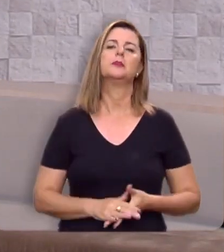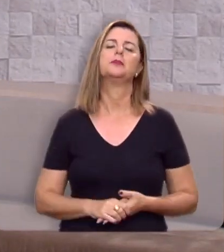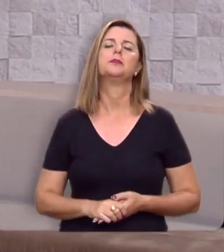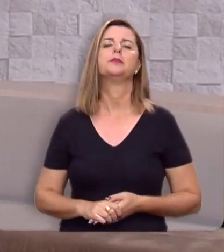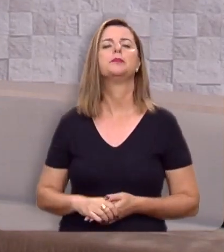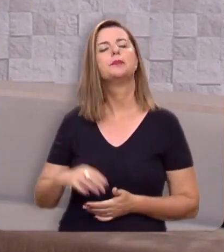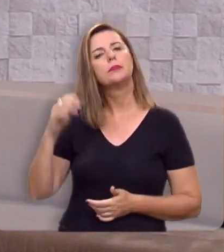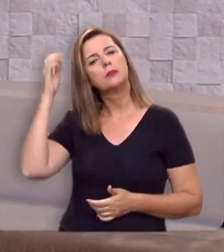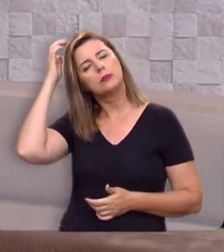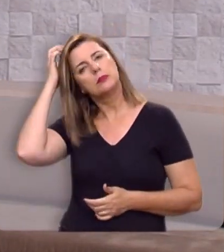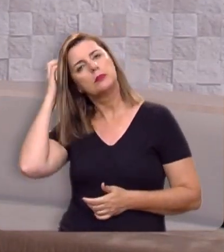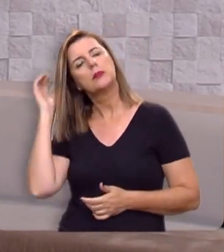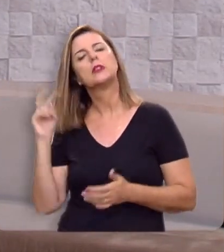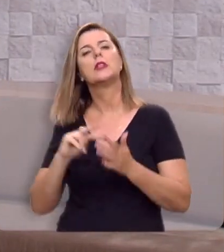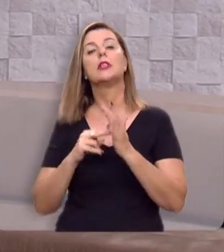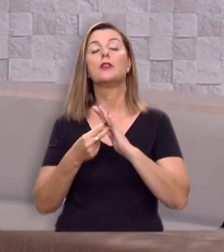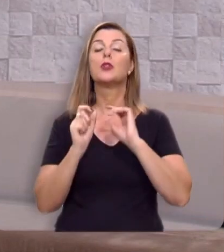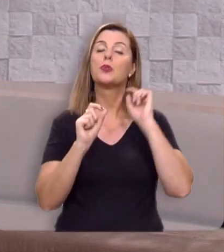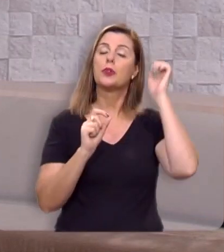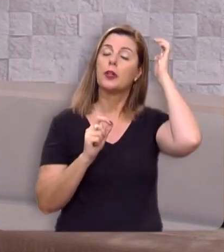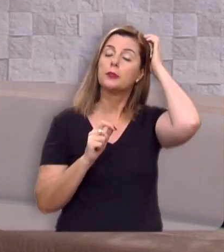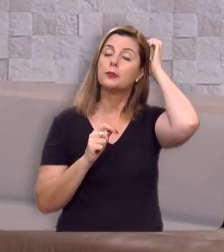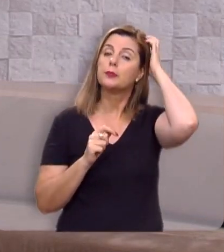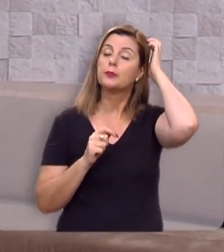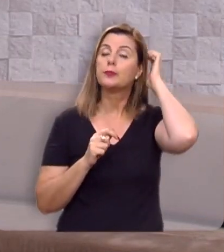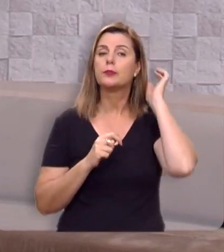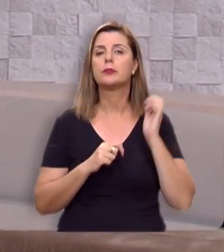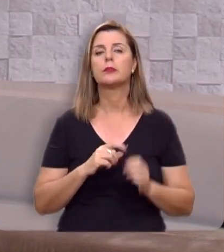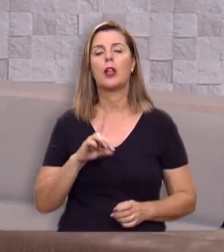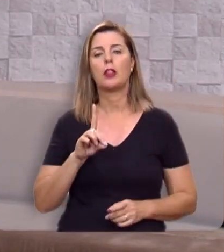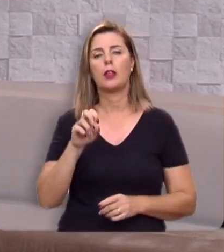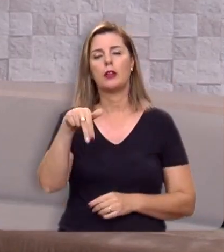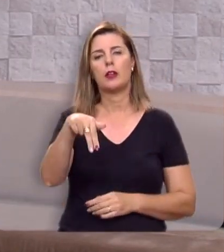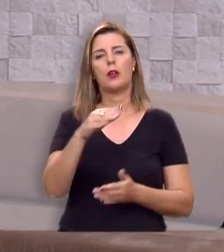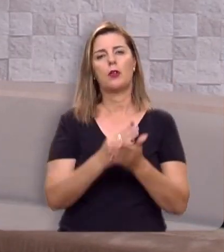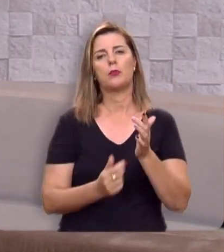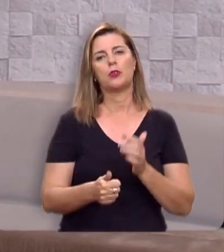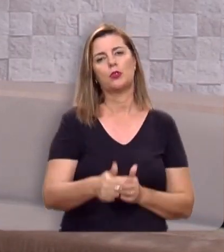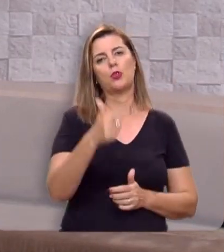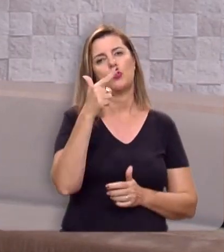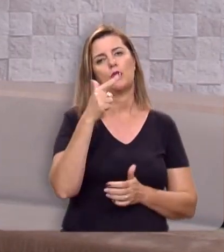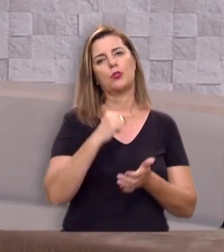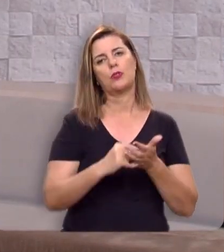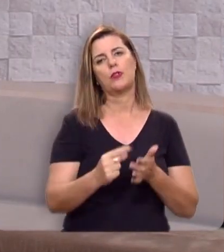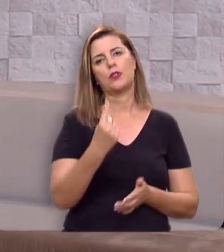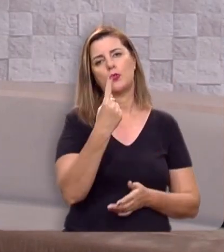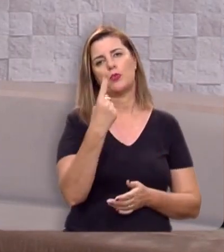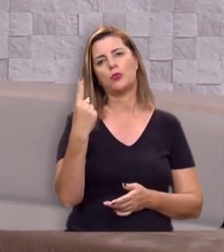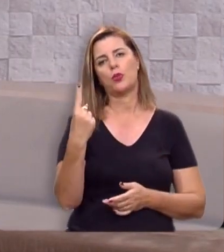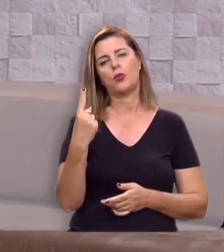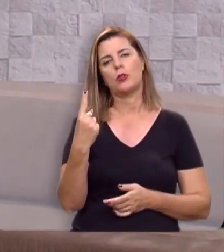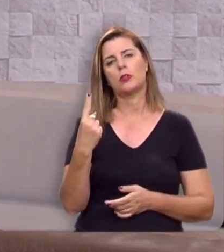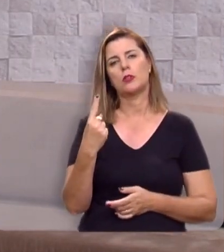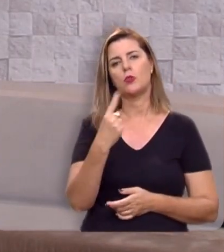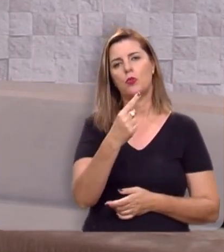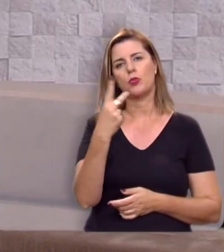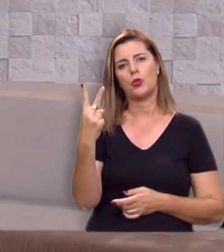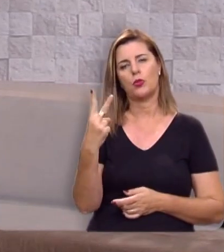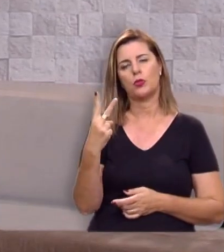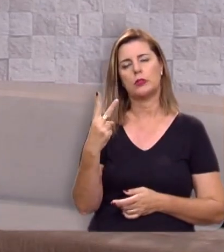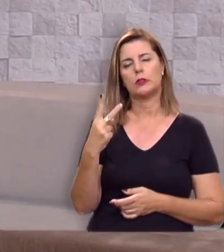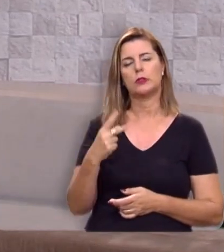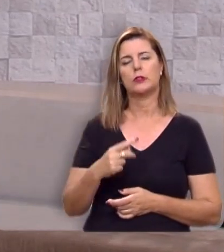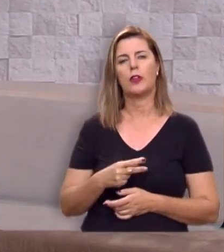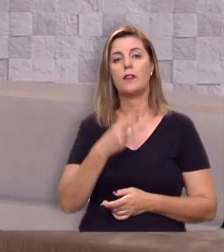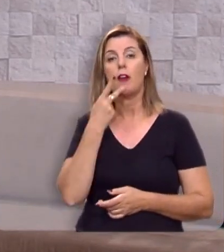ressurreição. E o que Paulo quer dizer com isso? Lá em Daniel 12, versos 1 e 2, diz que aqueles que a